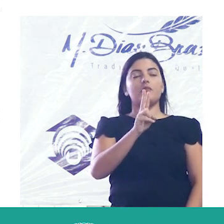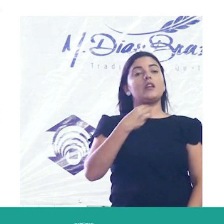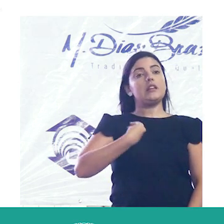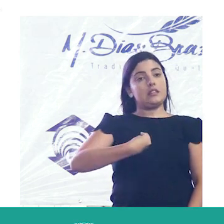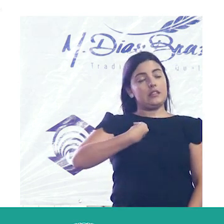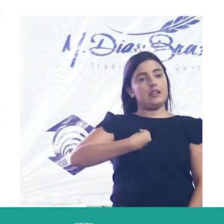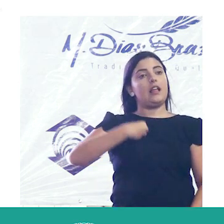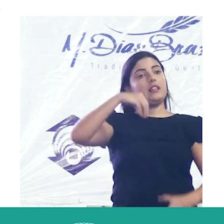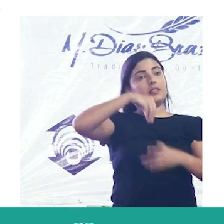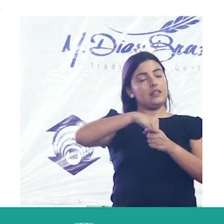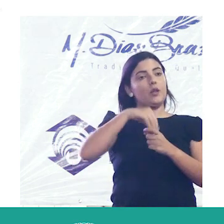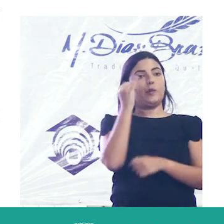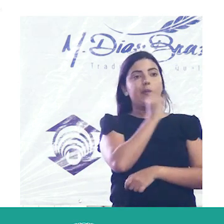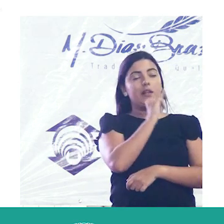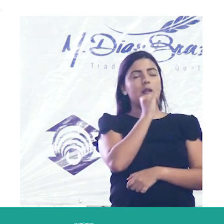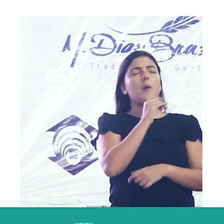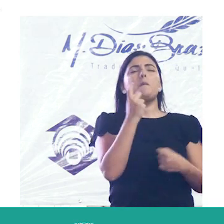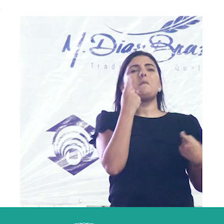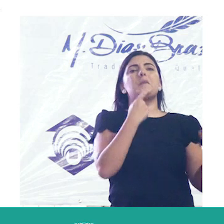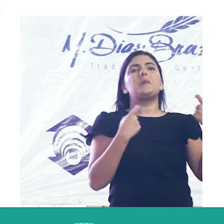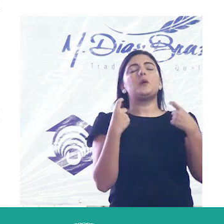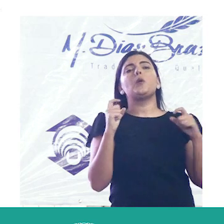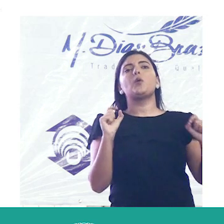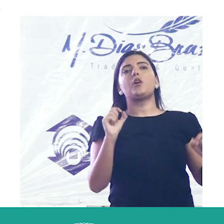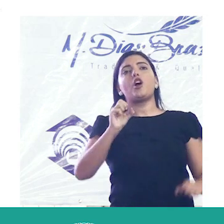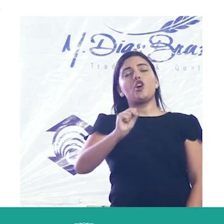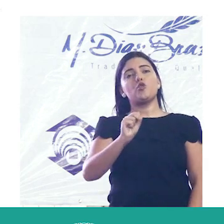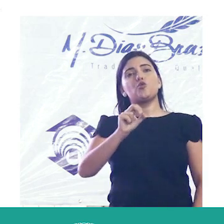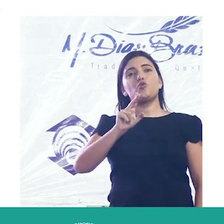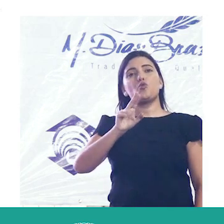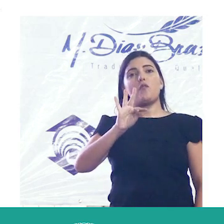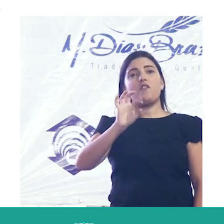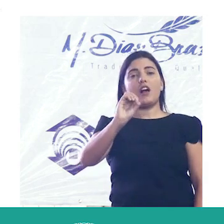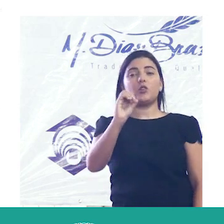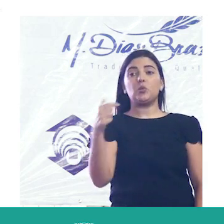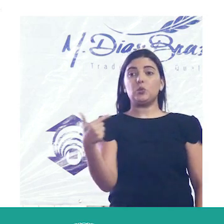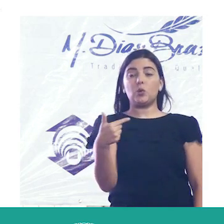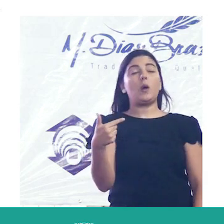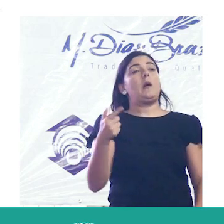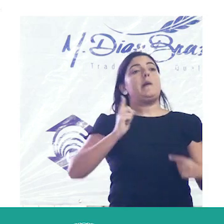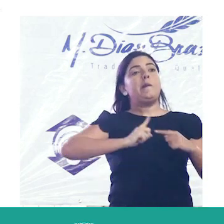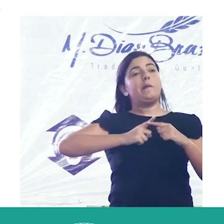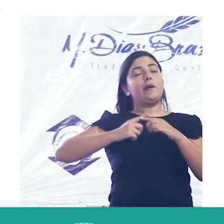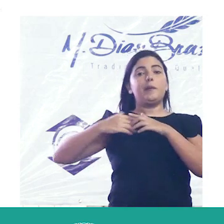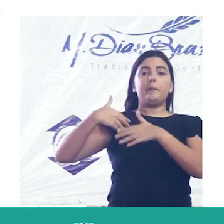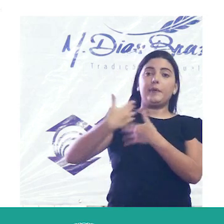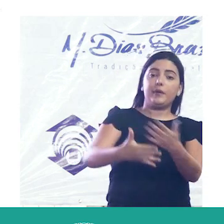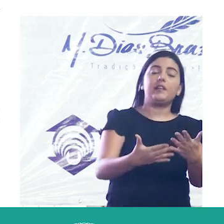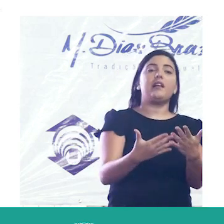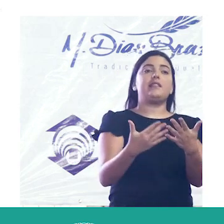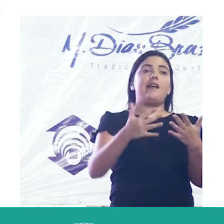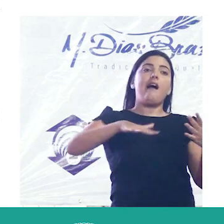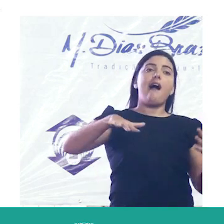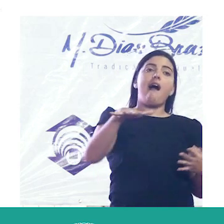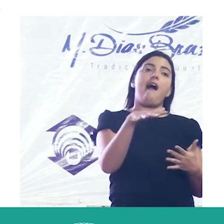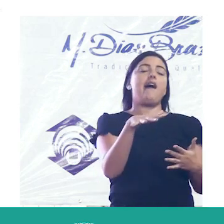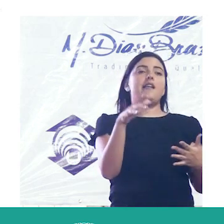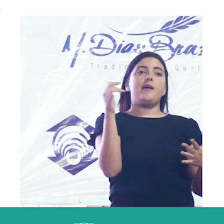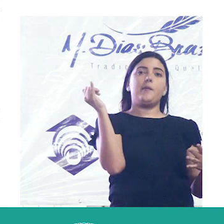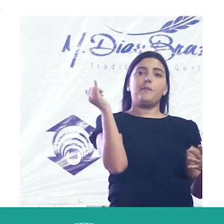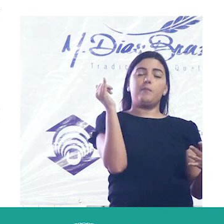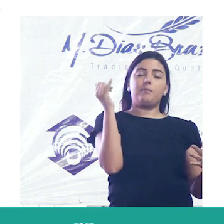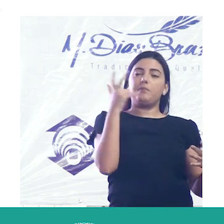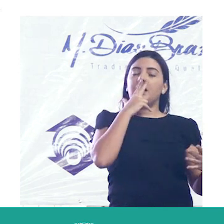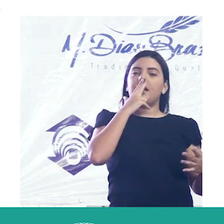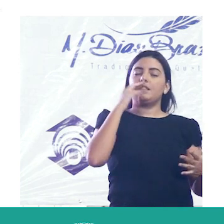presentes na pasta, o que mais preocupa é o sulfato de chumbo 2, pois nos processos pirometalúrgicos, em que os compostos de